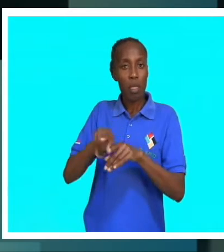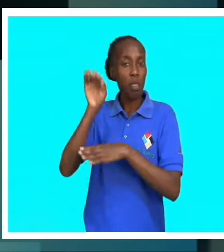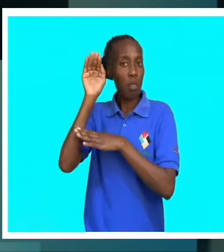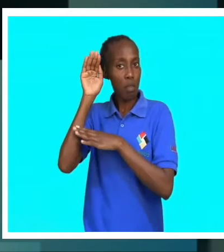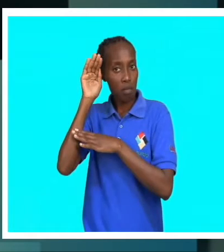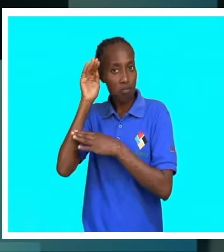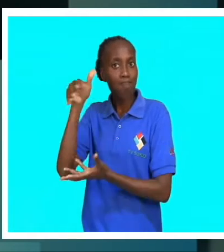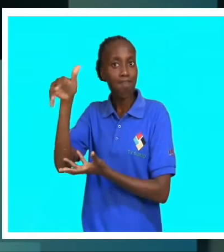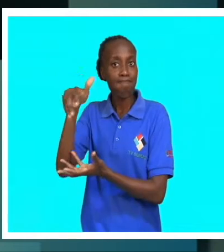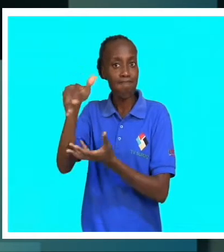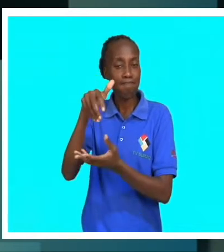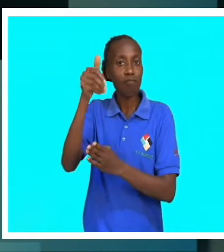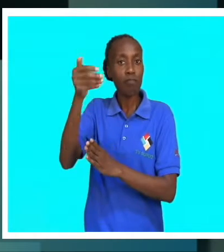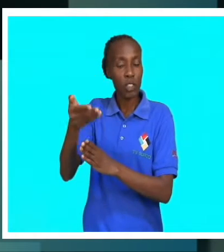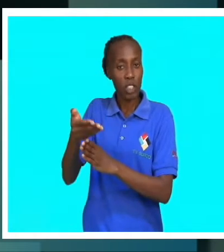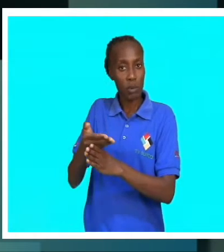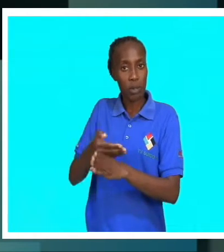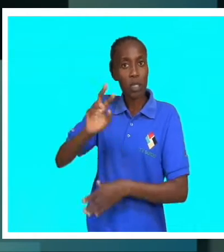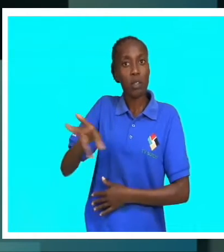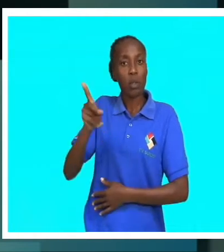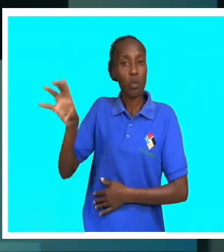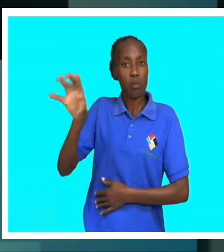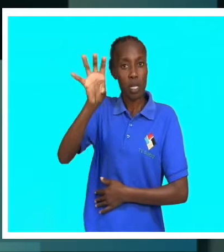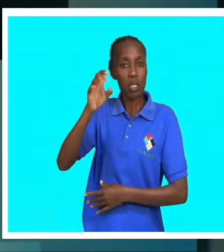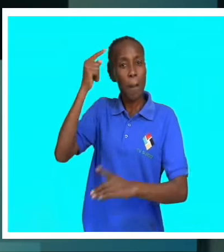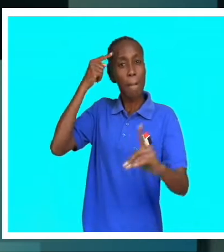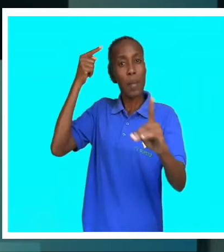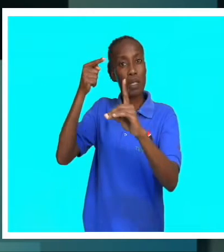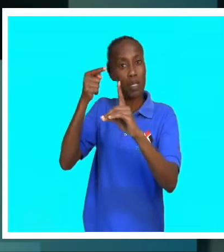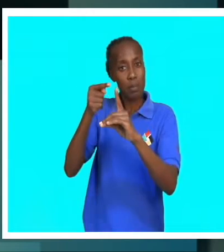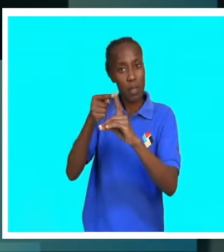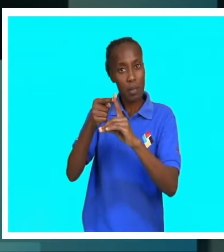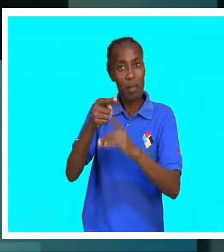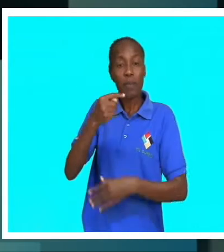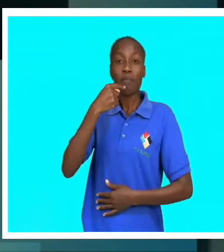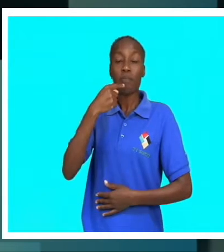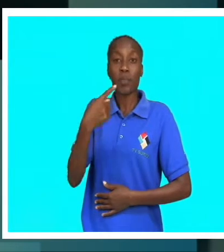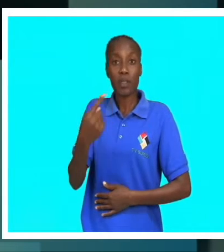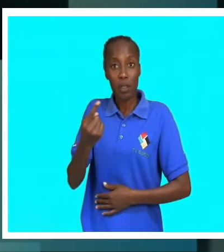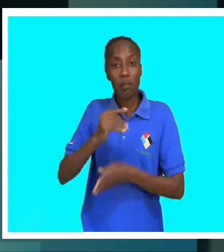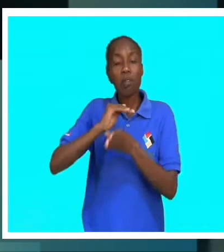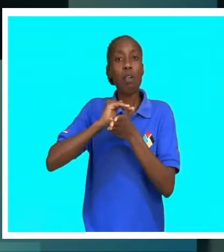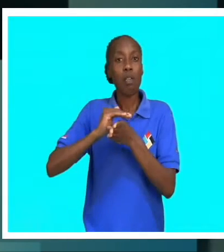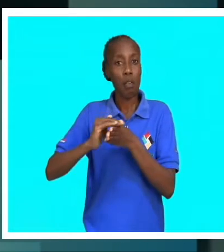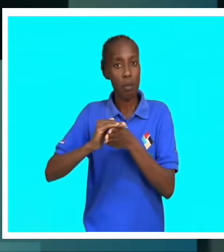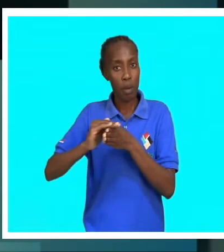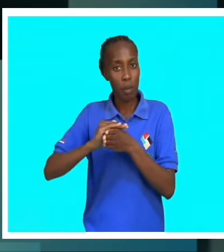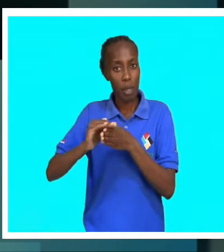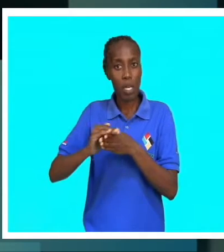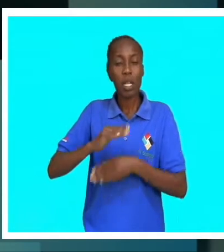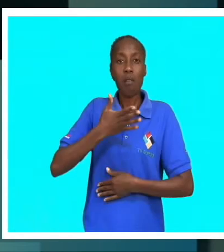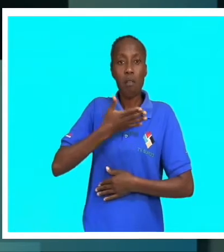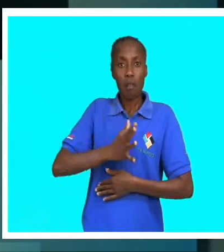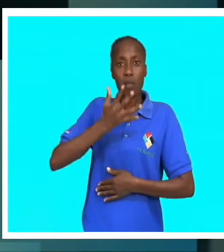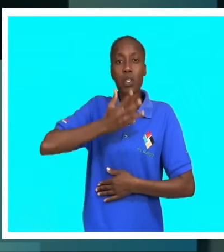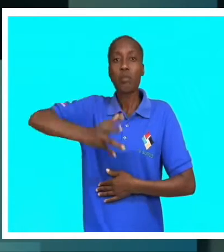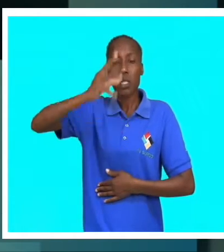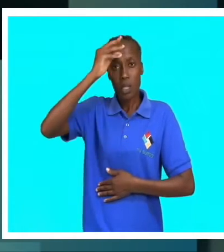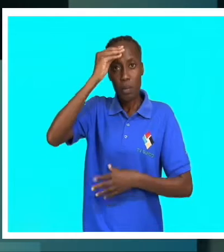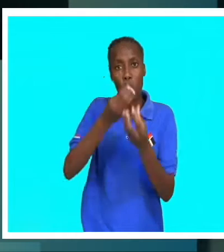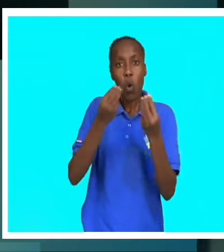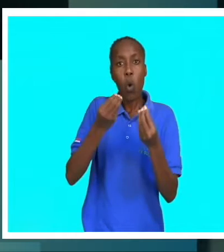colher as boas práticas de outros países, principalmente no que diz respeito à implementação. Vamos querer